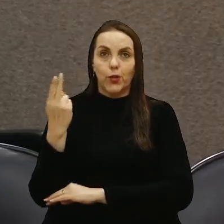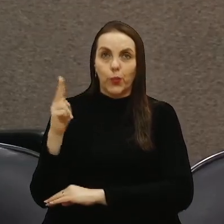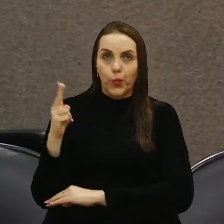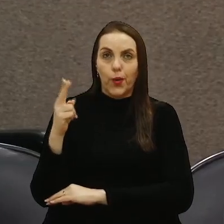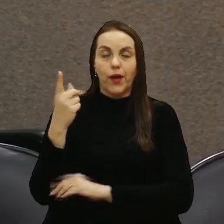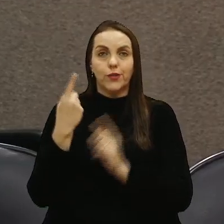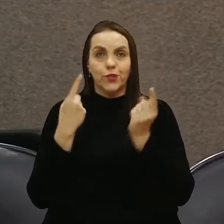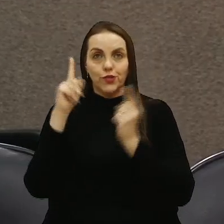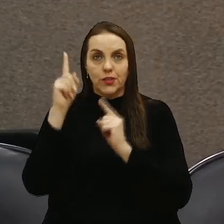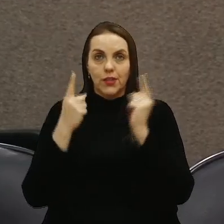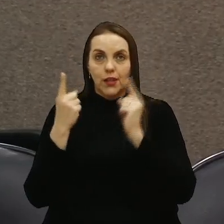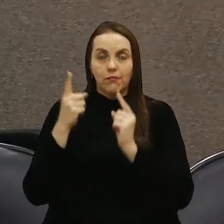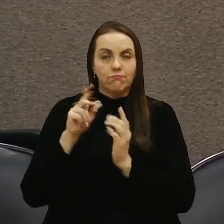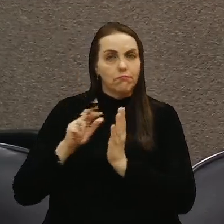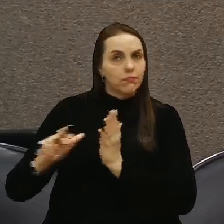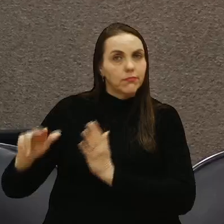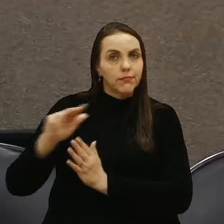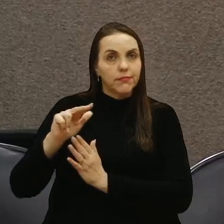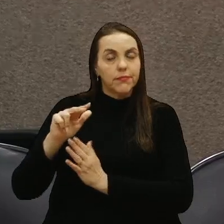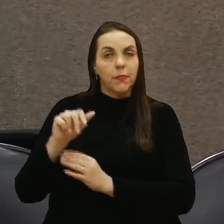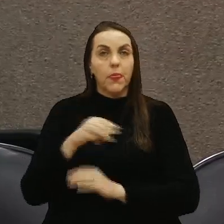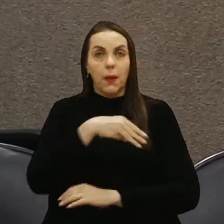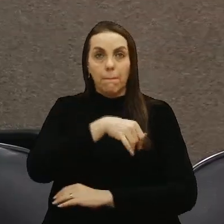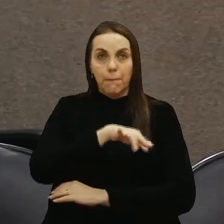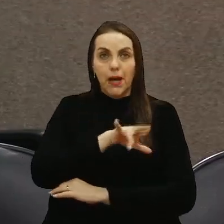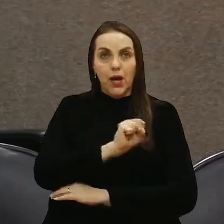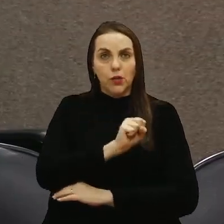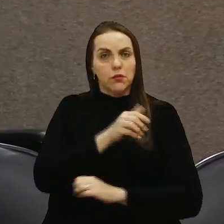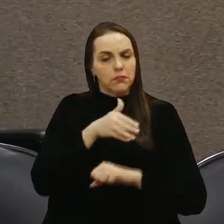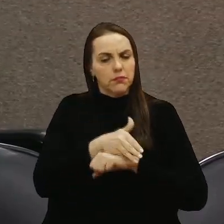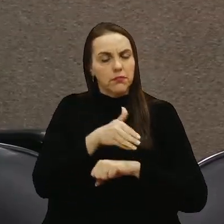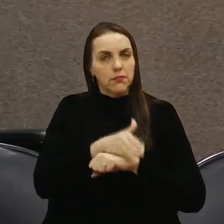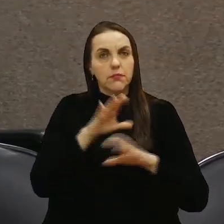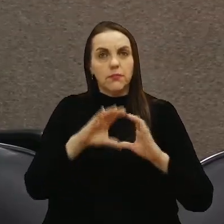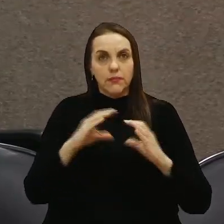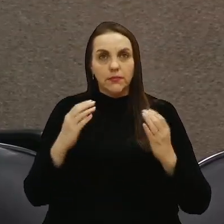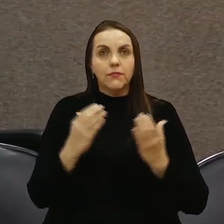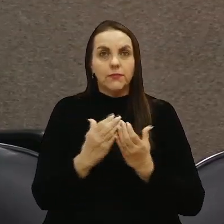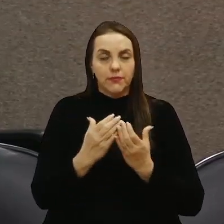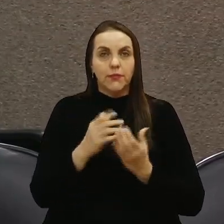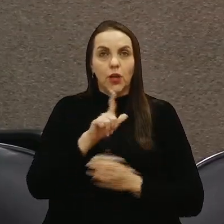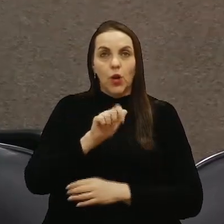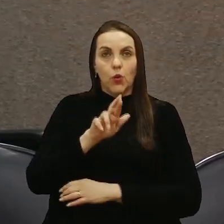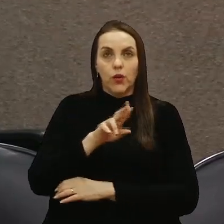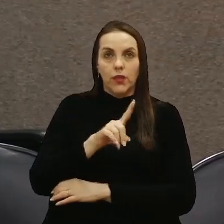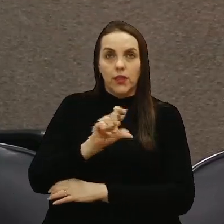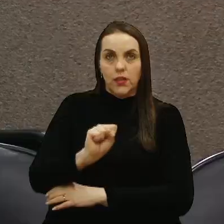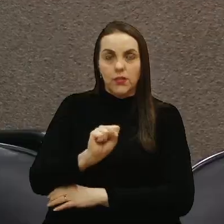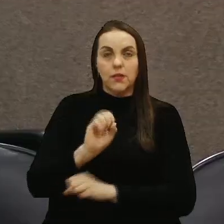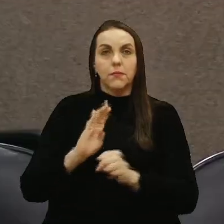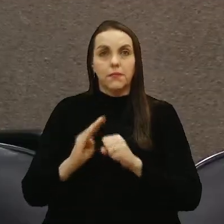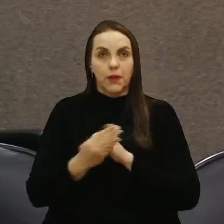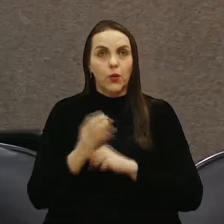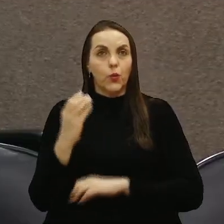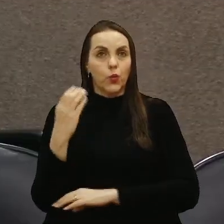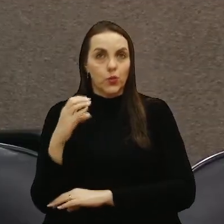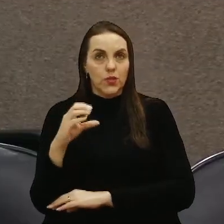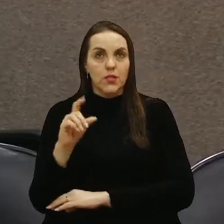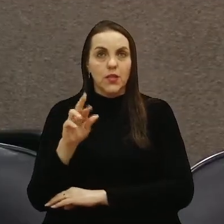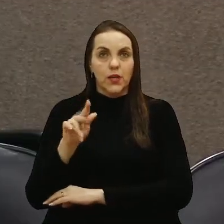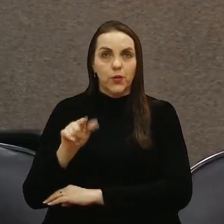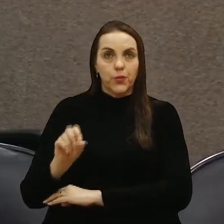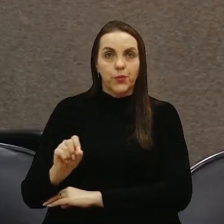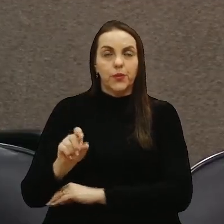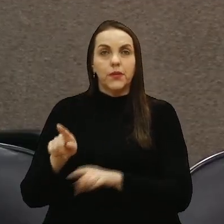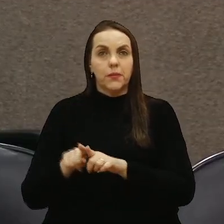e outros. Marcos sempre teve intensa participação na comunidade de Lourdes e Cruzeiro, trabalhando como coordenador no